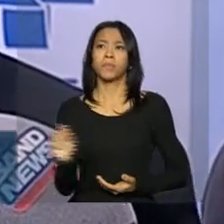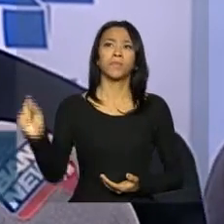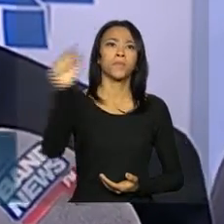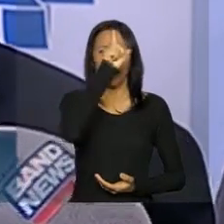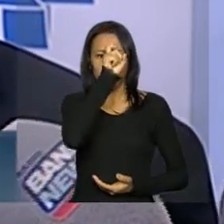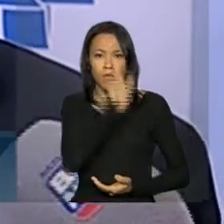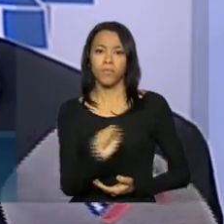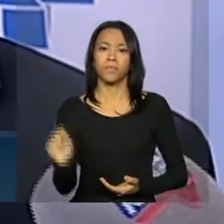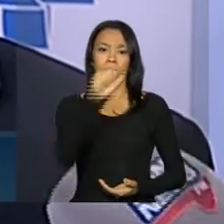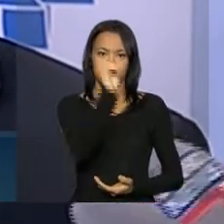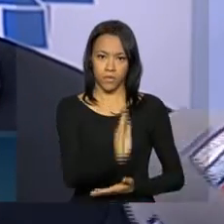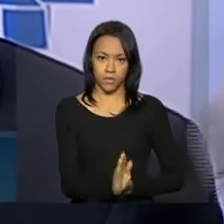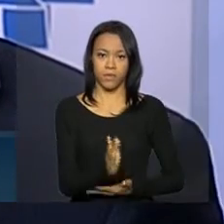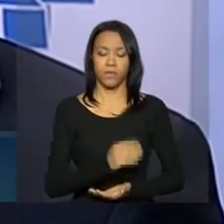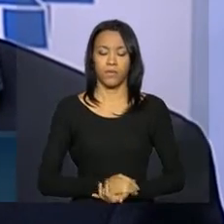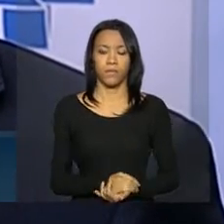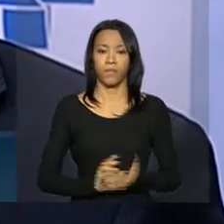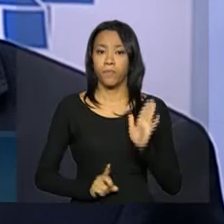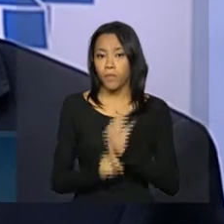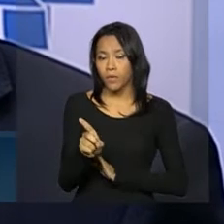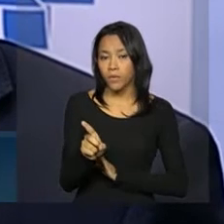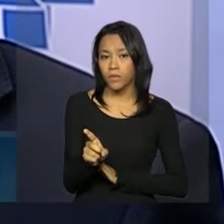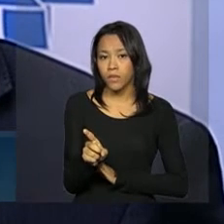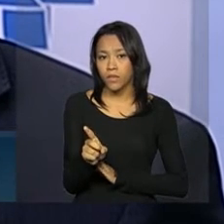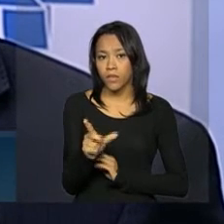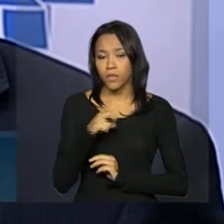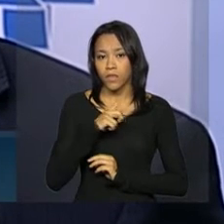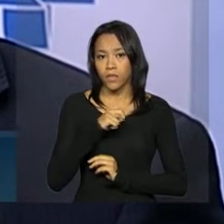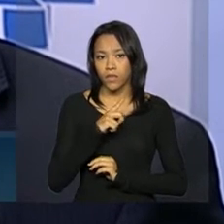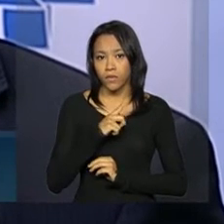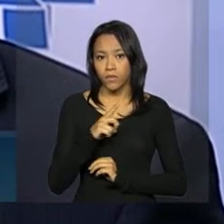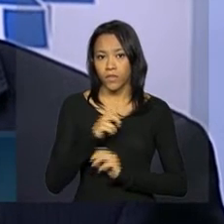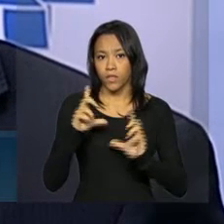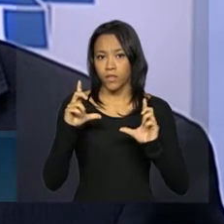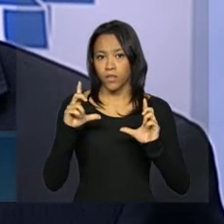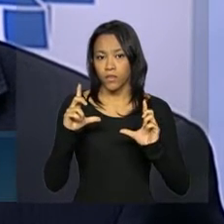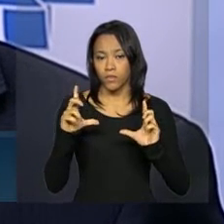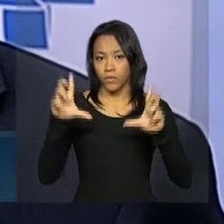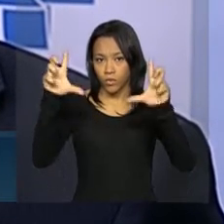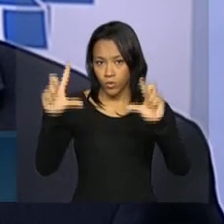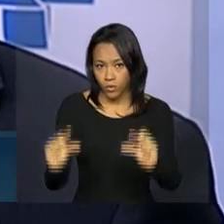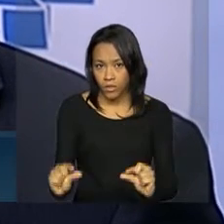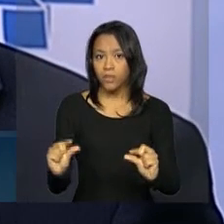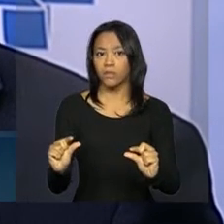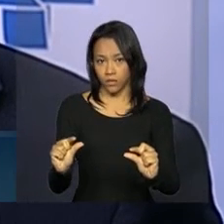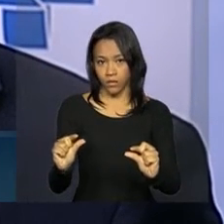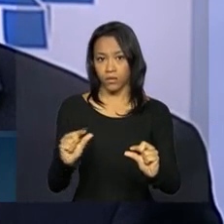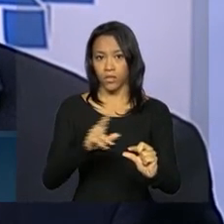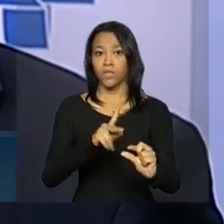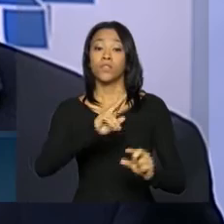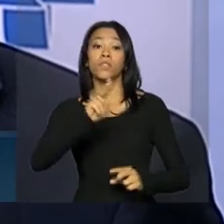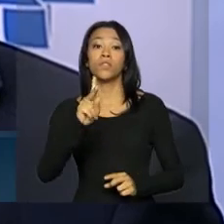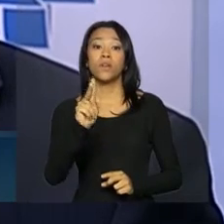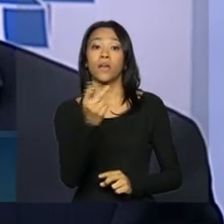Brasil. Ministro, foi visto aí uma queda na incidência dos casos de AIDS dos 100 mil habitantes. Só